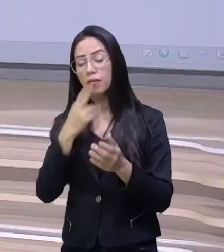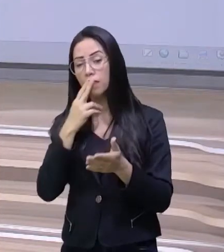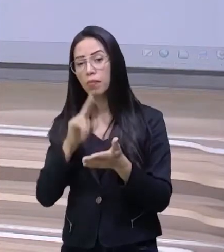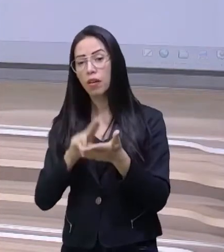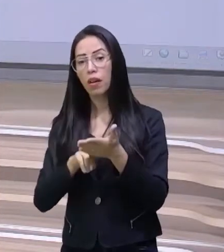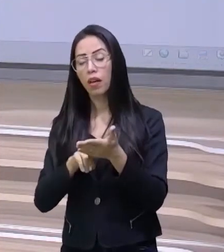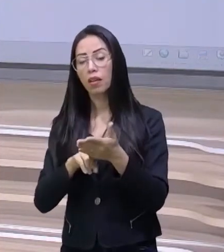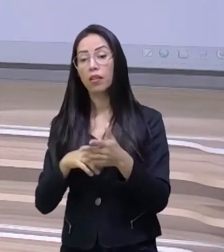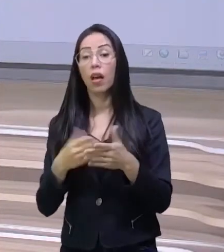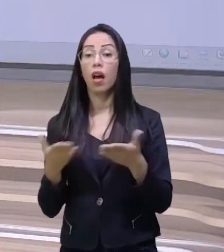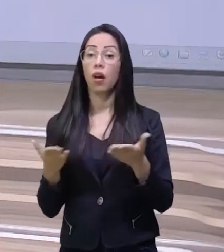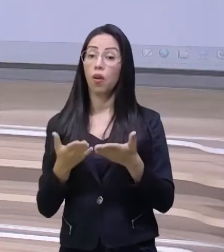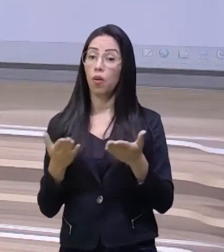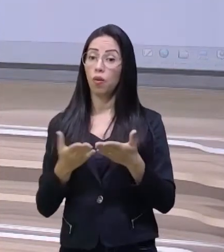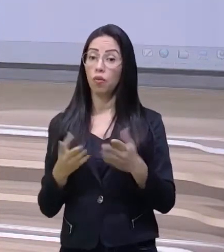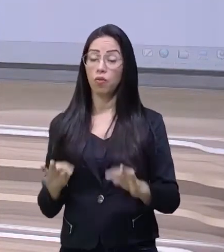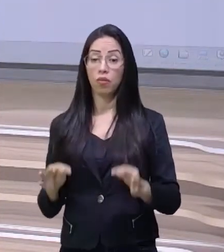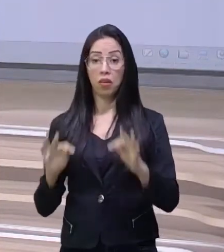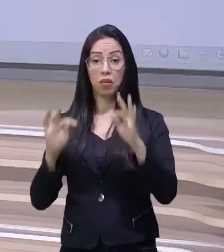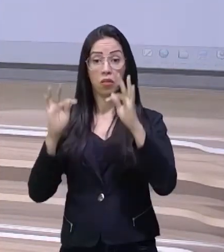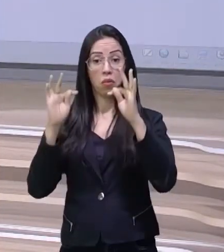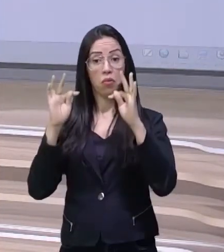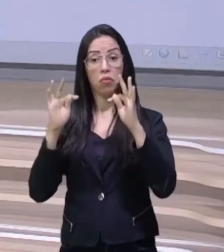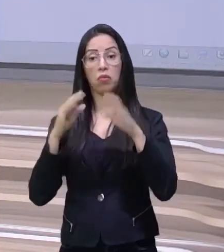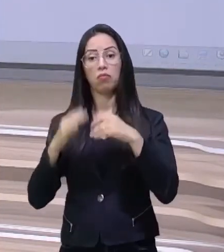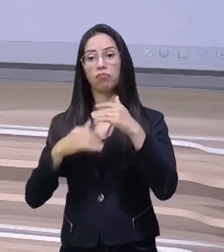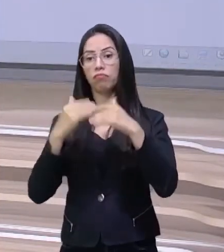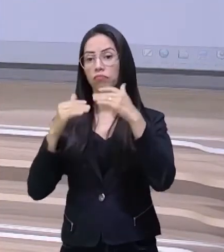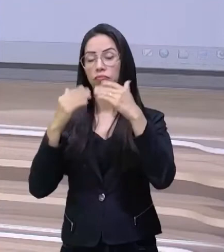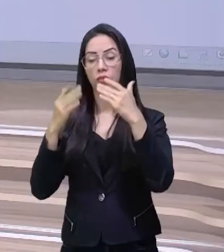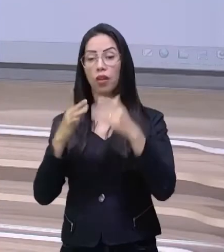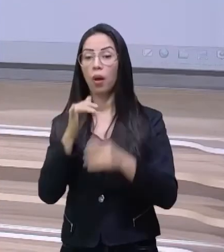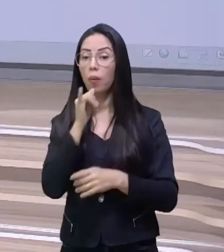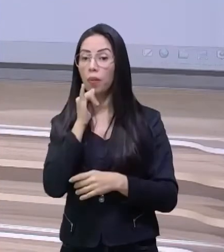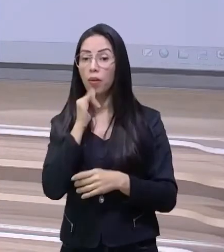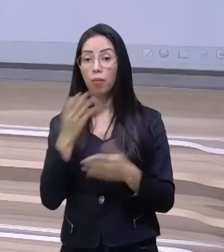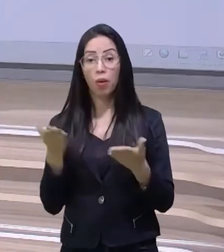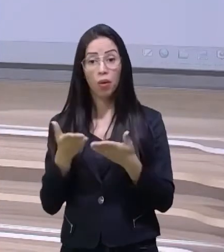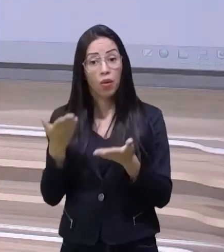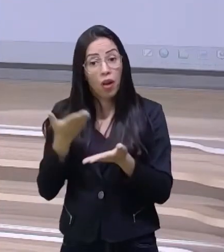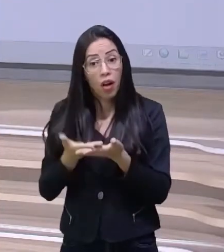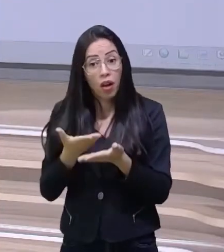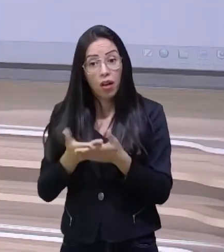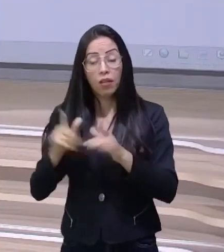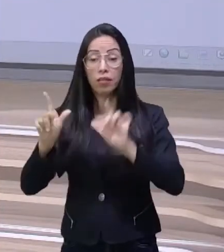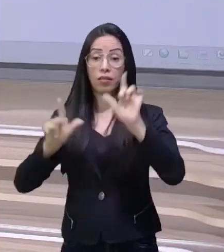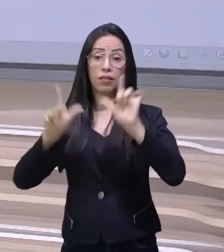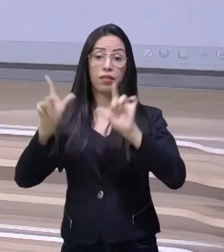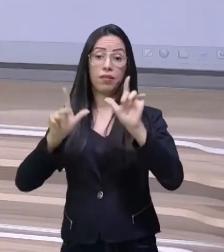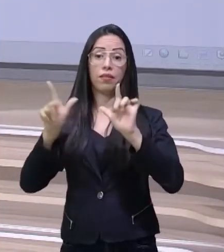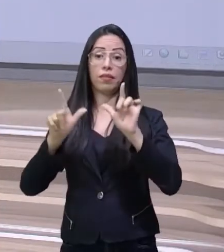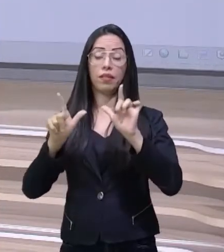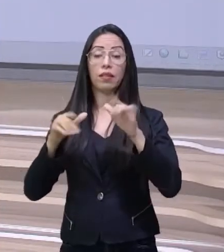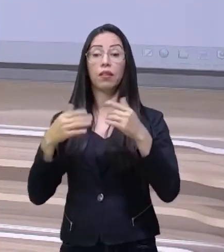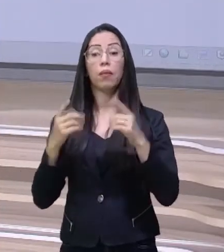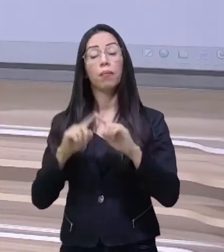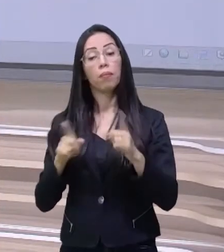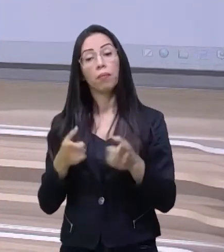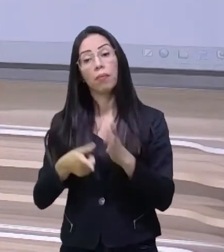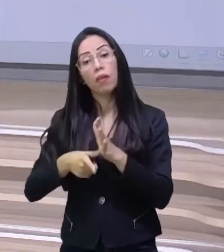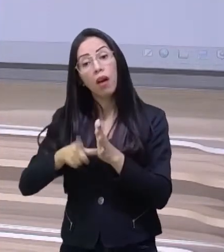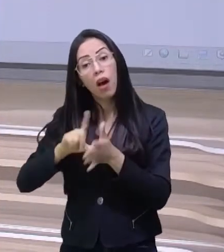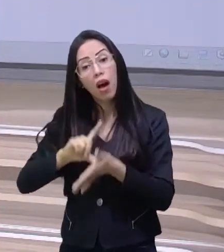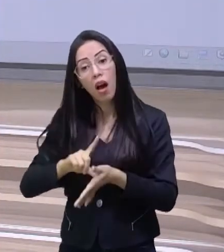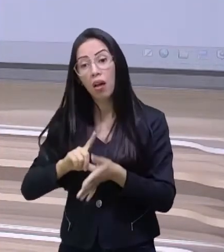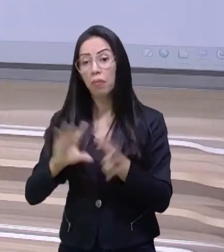está muito avançada. Olha, você está me vendo aí na televisão. Está podendo aprender por aqui. Mas antes isso não era